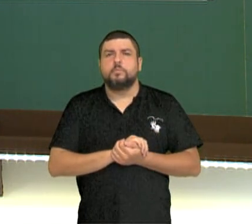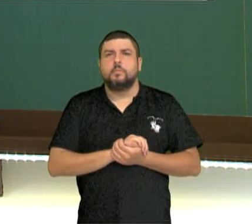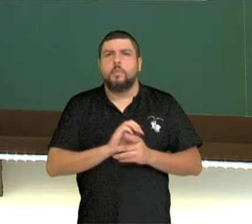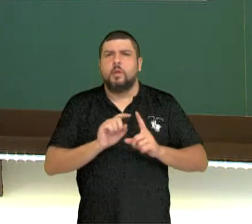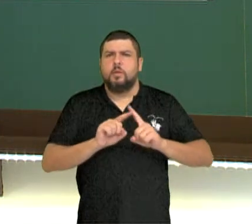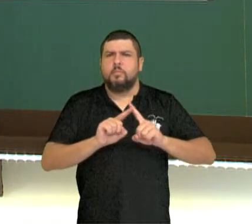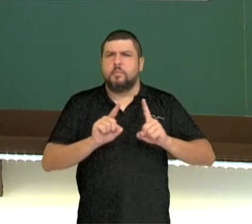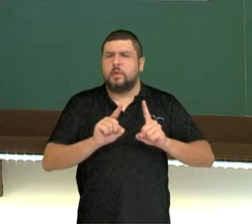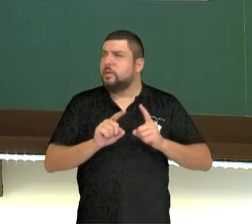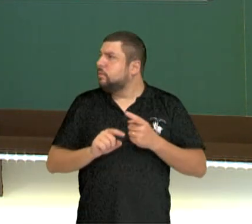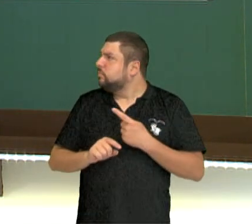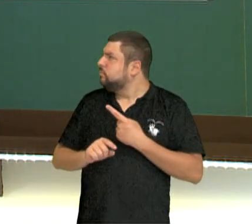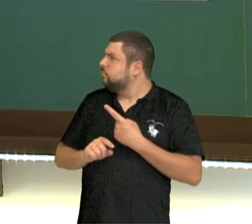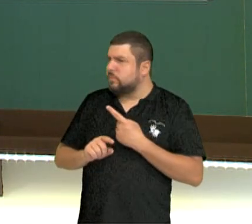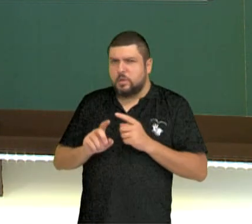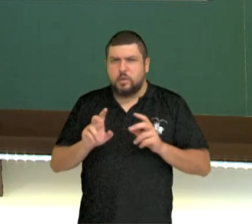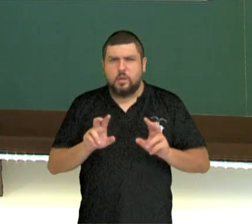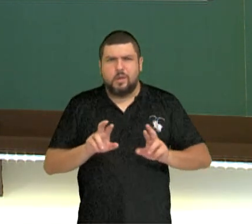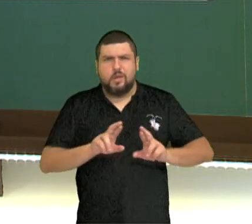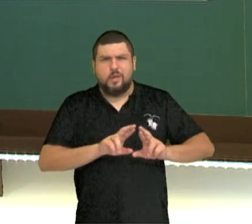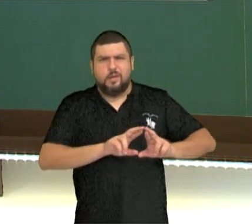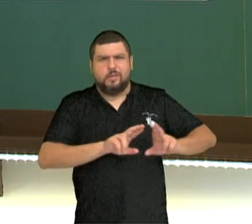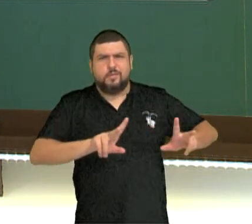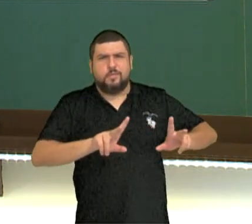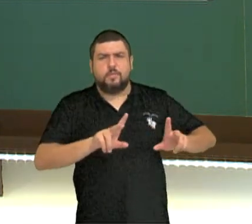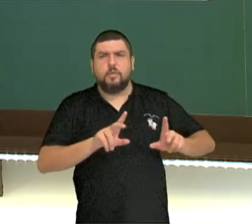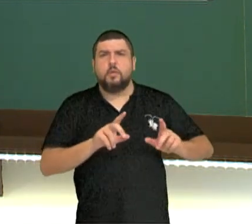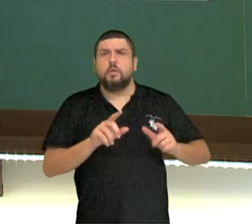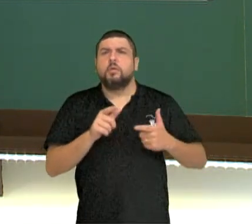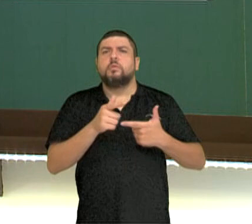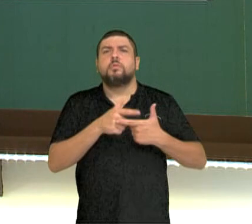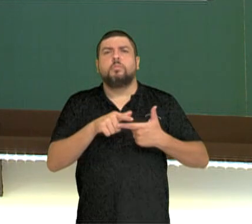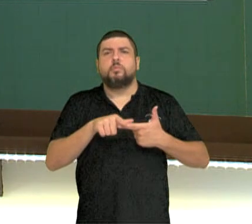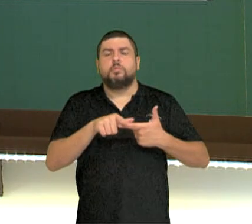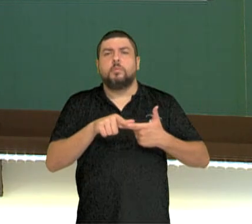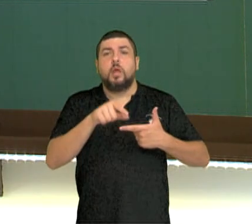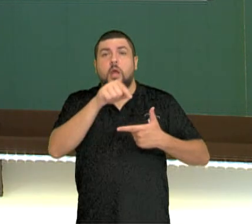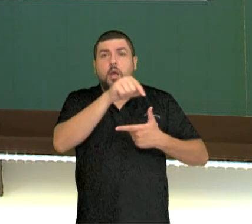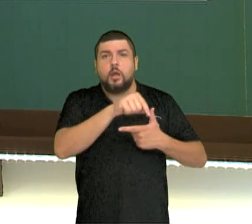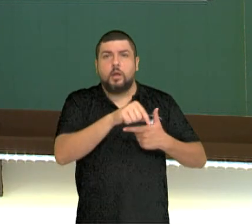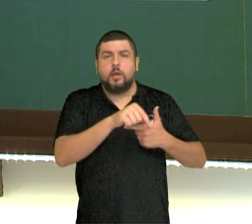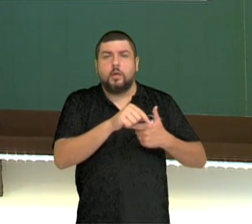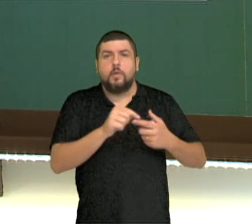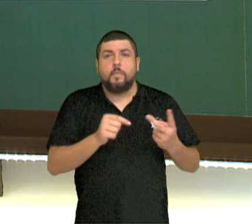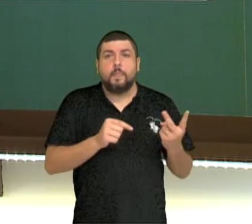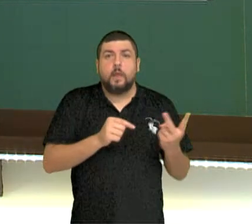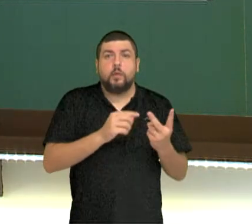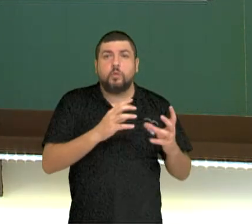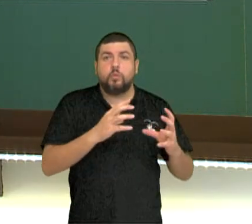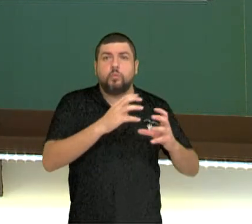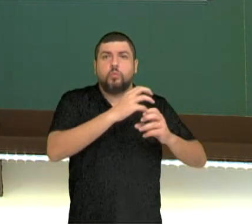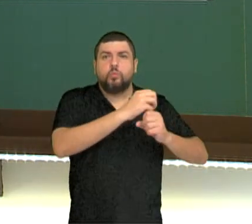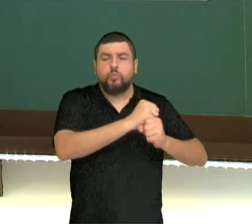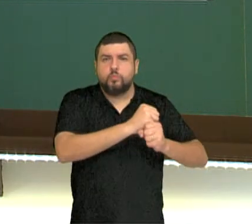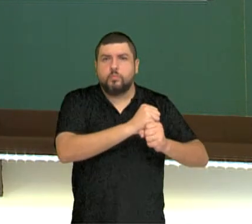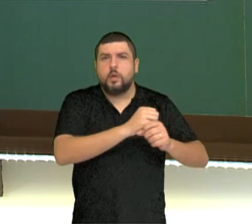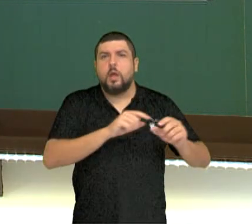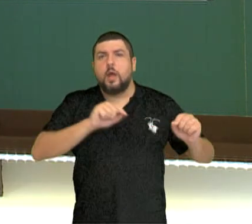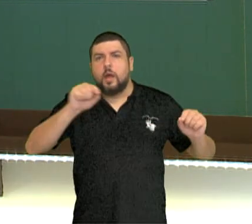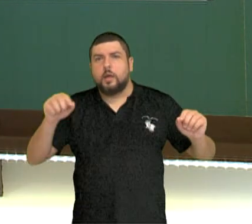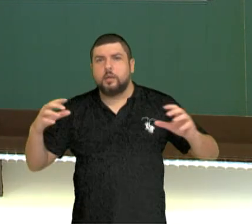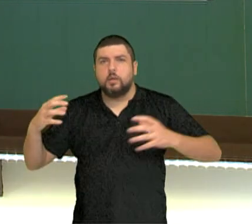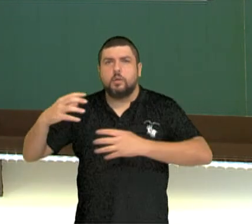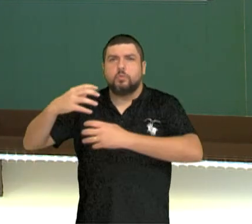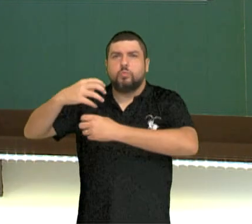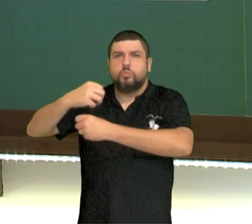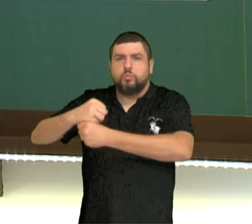dois átomos de hidrogênio com os dois átomos de oxigênio está formando uma única molécula, peróxido de hidrogênio. Então, nós somamos